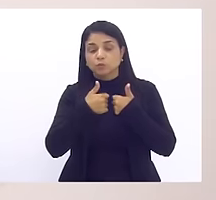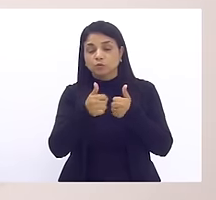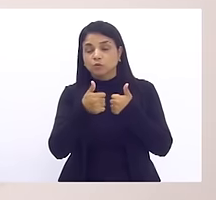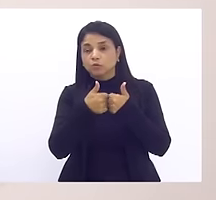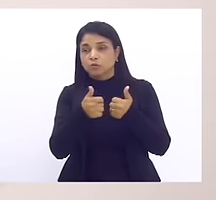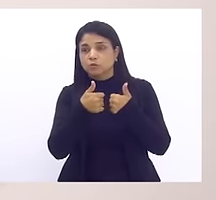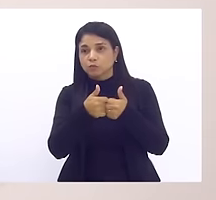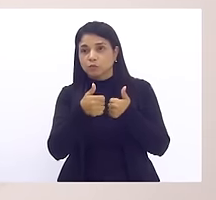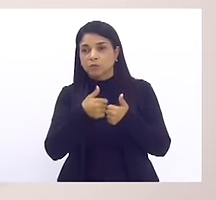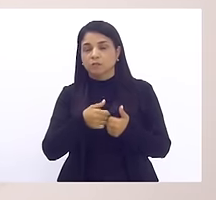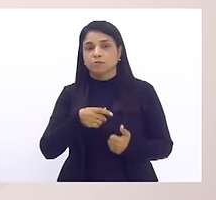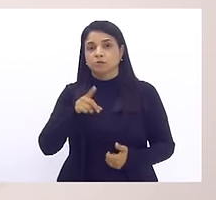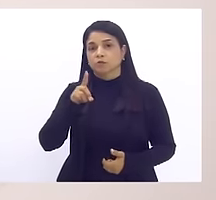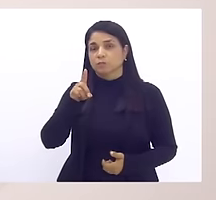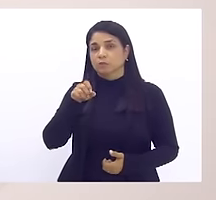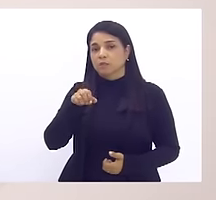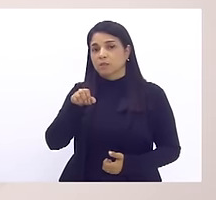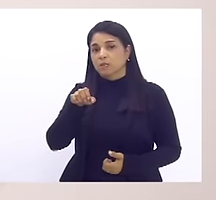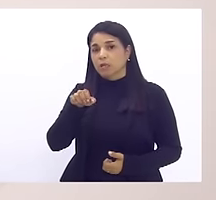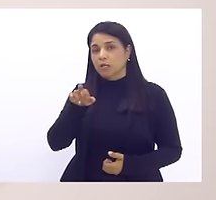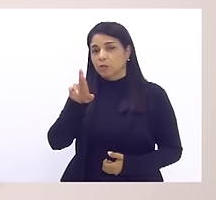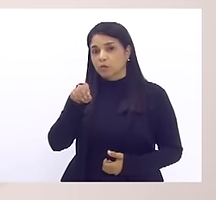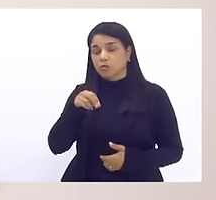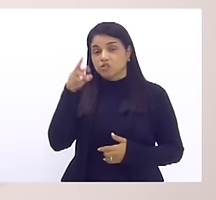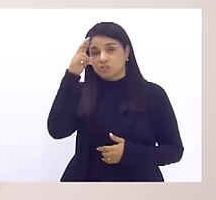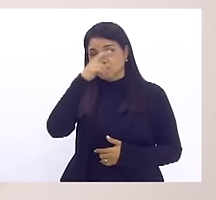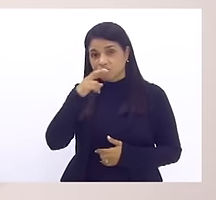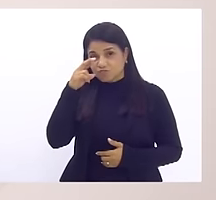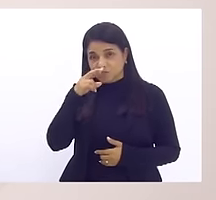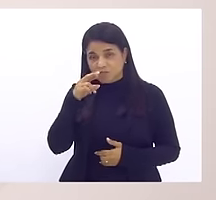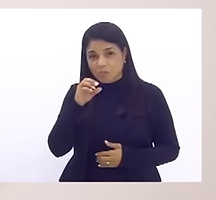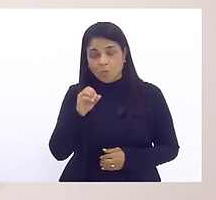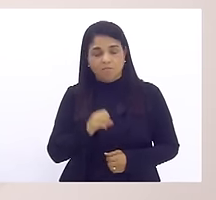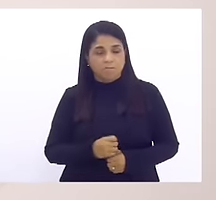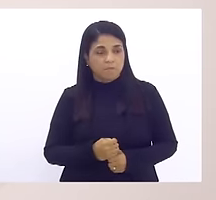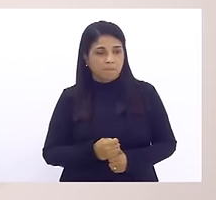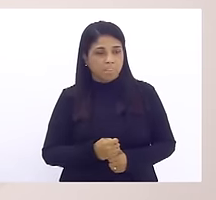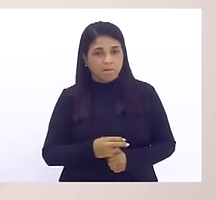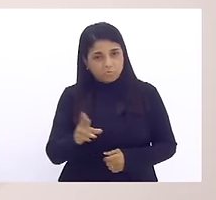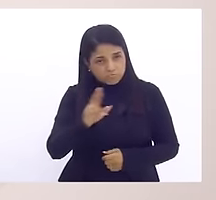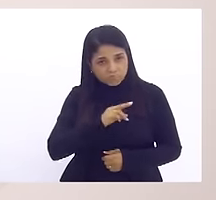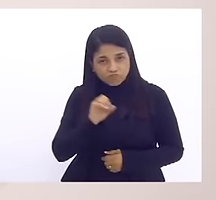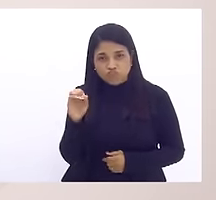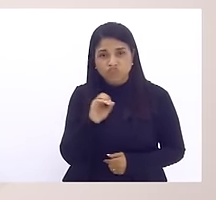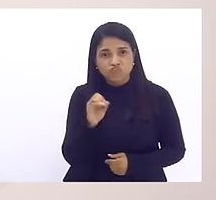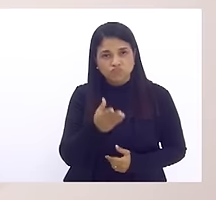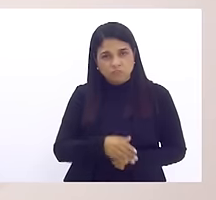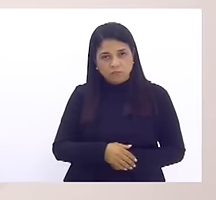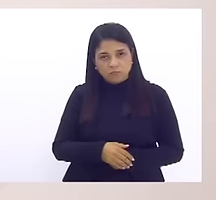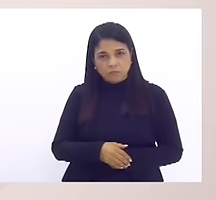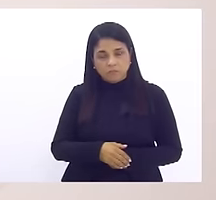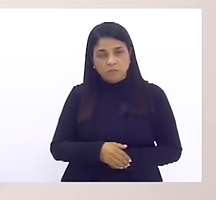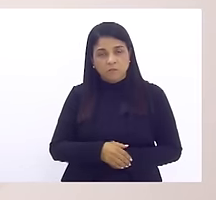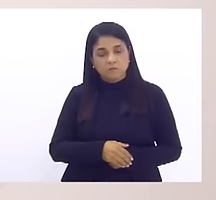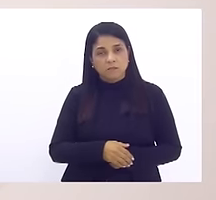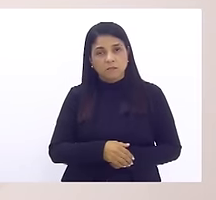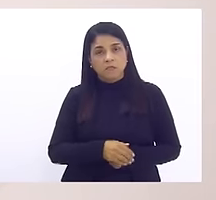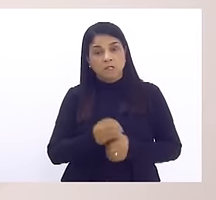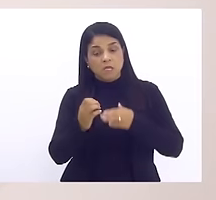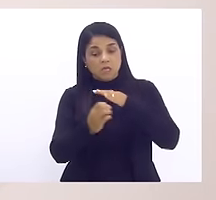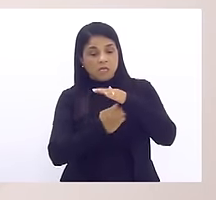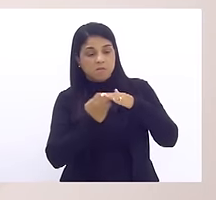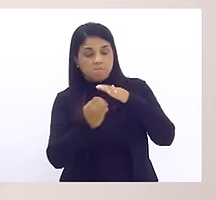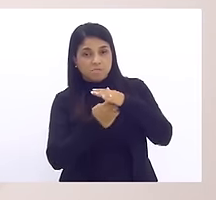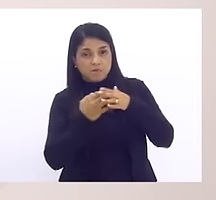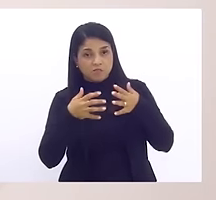o teto tinha vistoriado nenhum nós temos as empresas de onde prestam um desse serviço